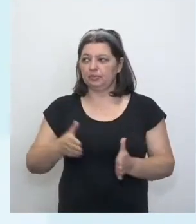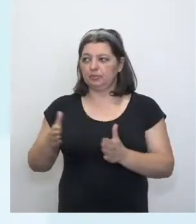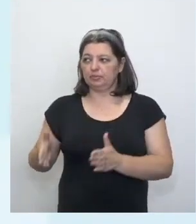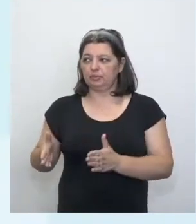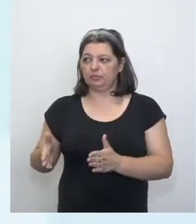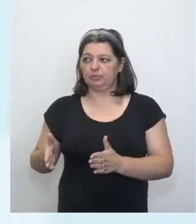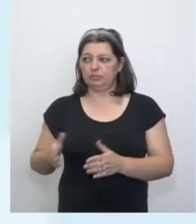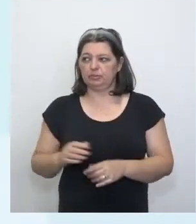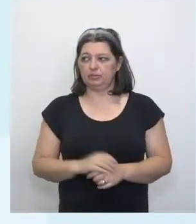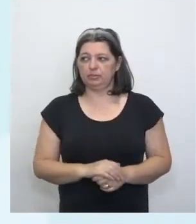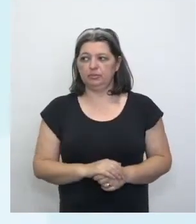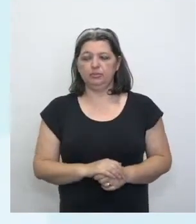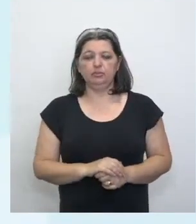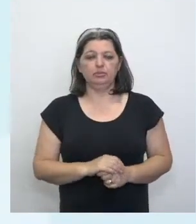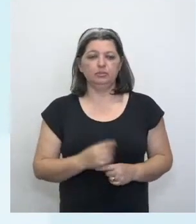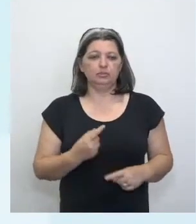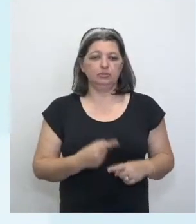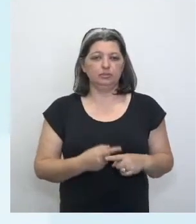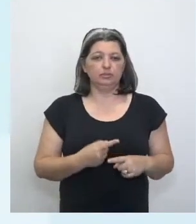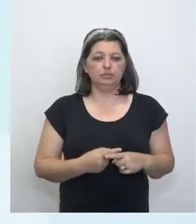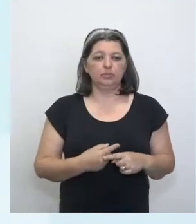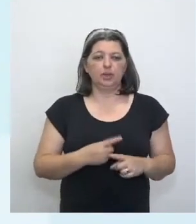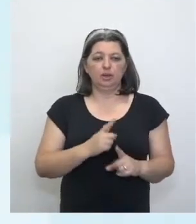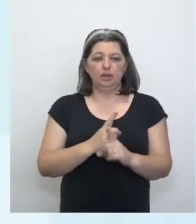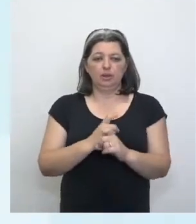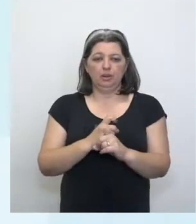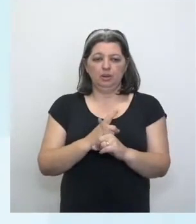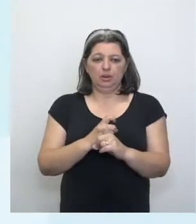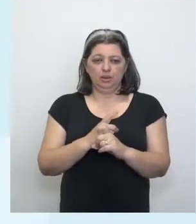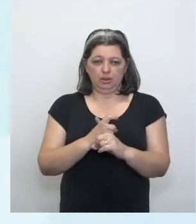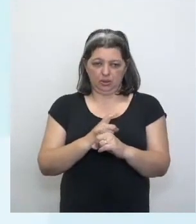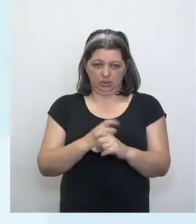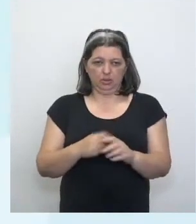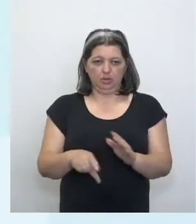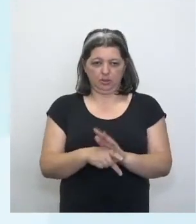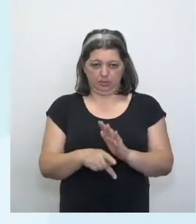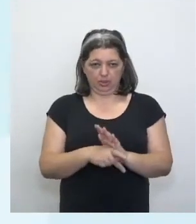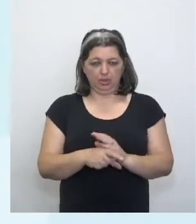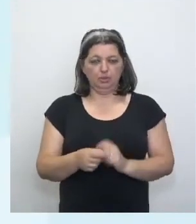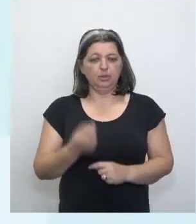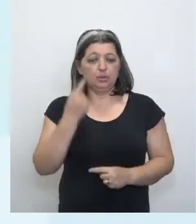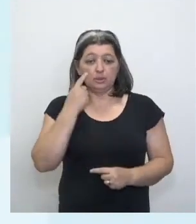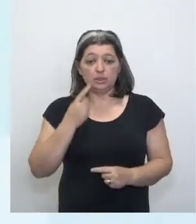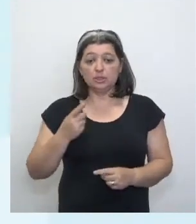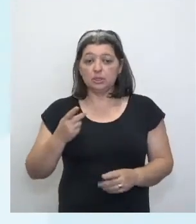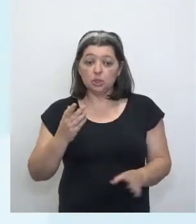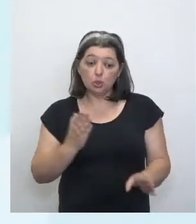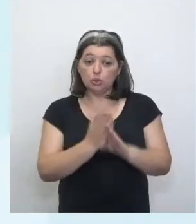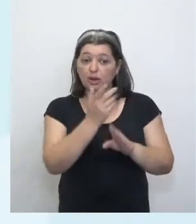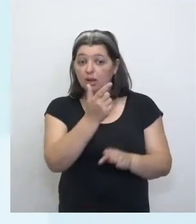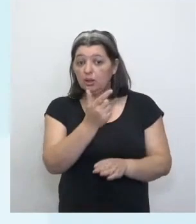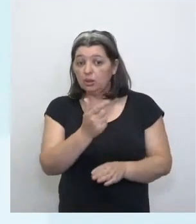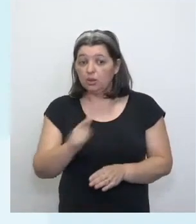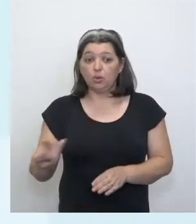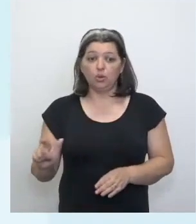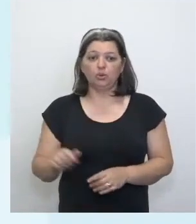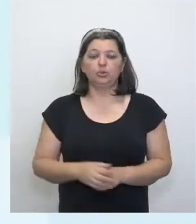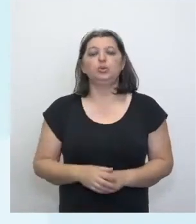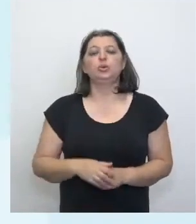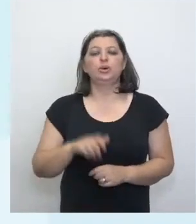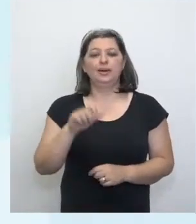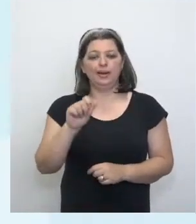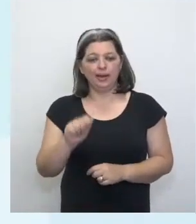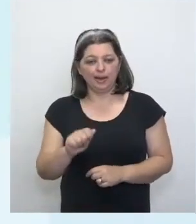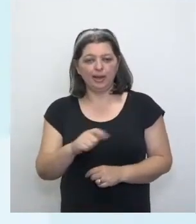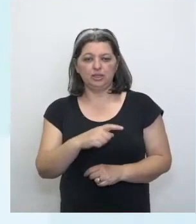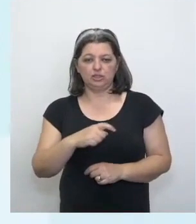que diminua o grau desse polinômio para um grau 2. E aí, eu vou encontrar um novo valor, um outro valor de a,